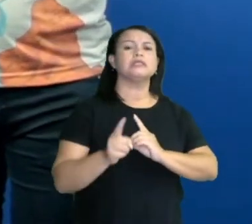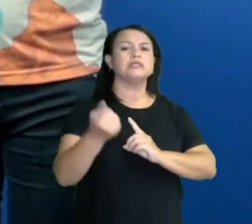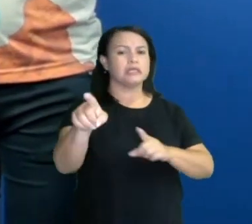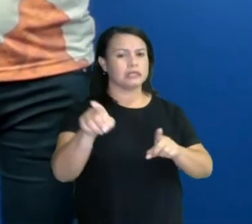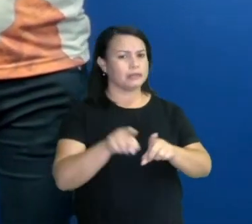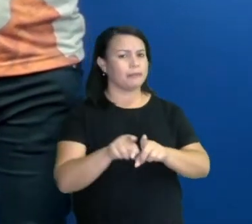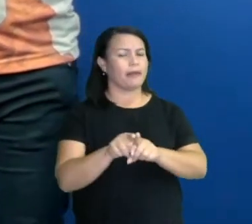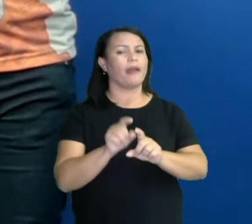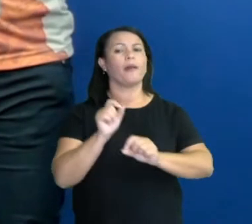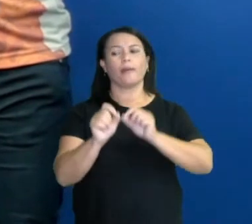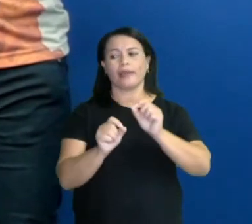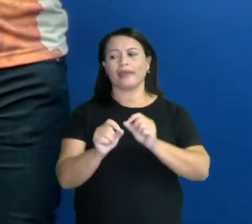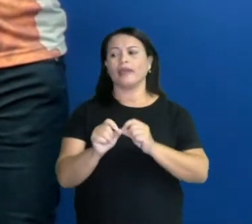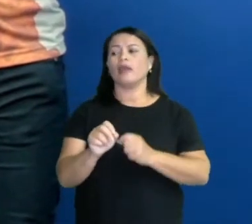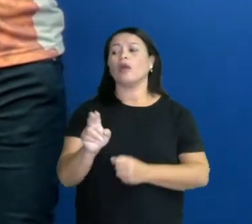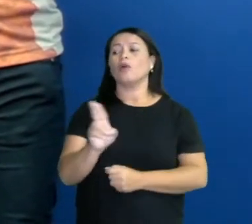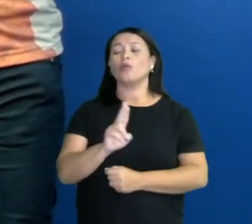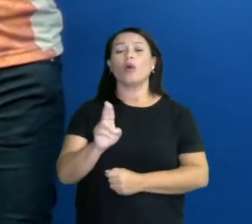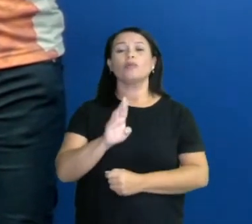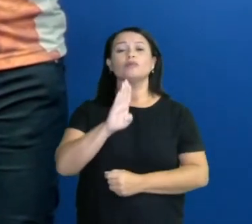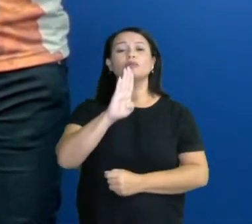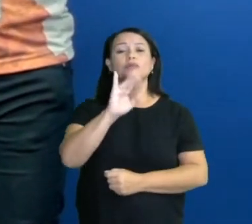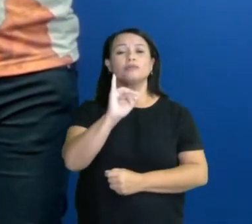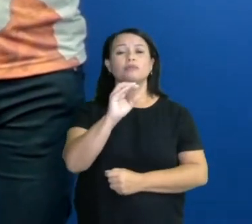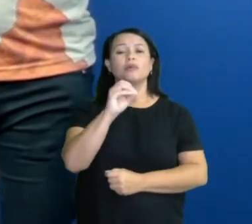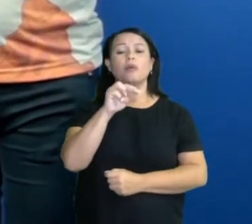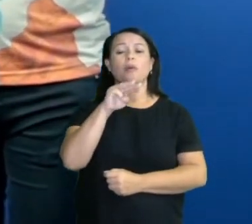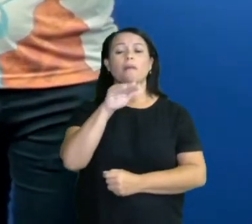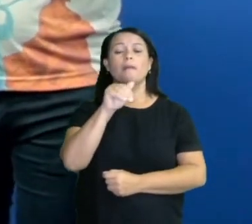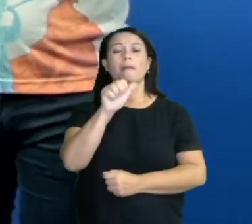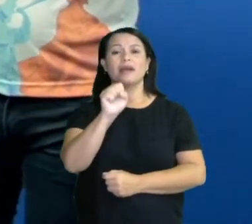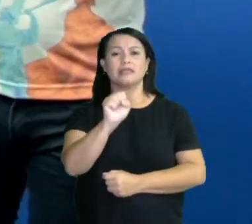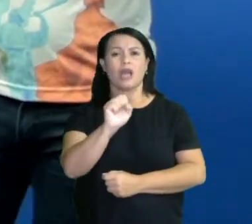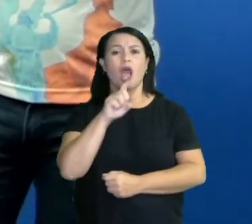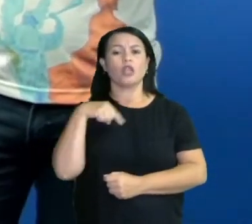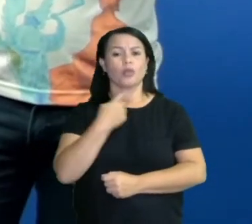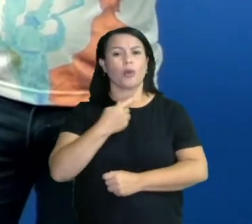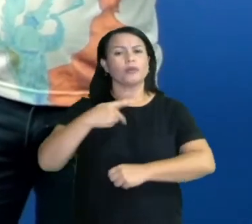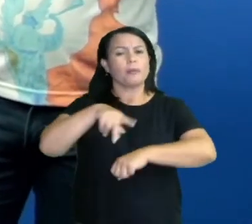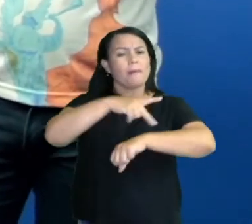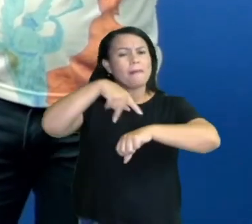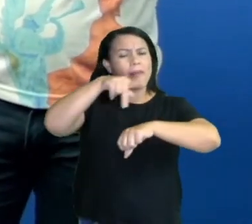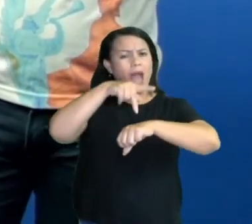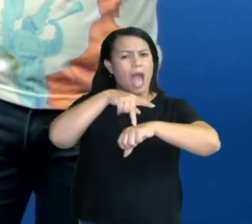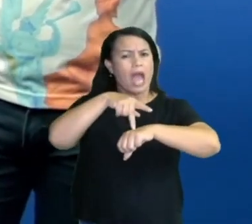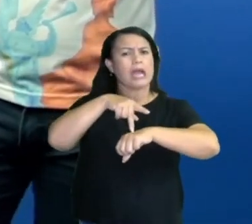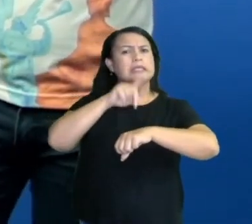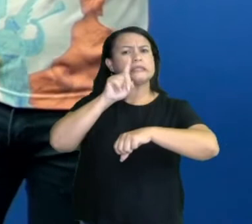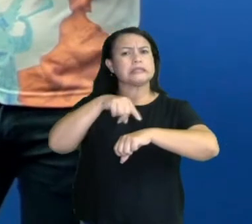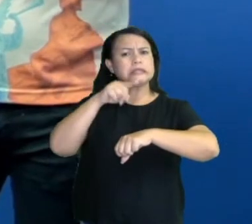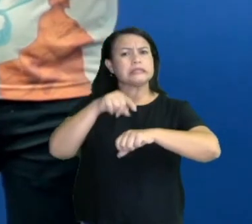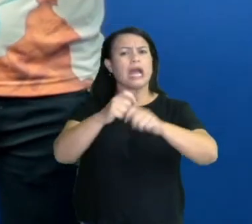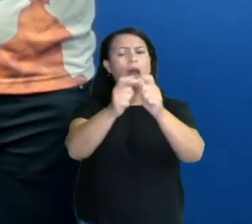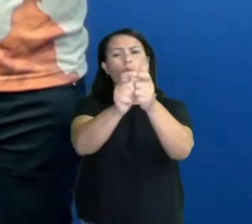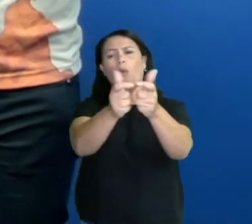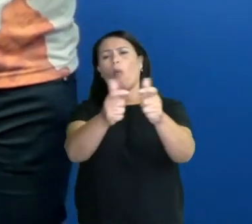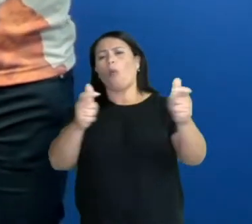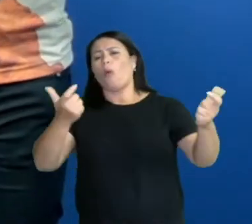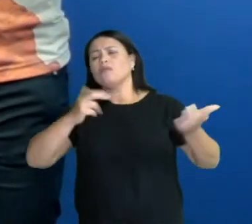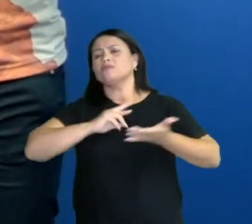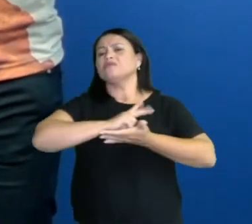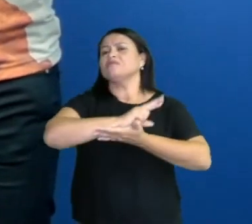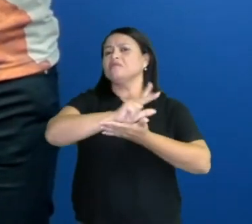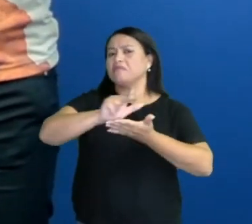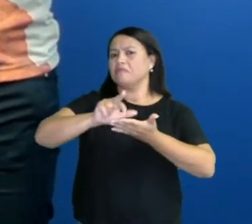distância. São chamados os biomas, né? Nosso país, como é rico em biodiversidade, é um país